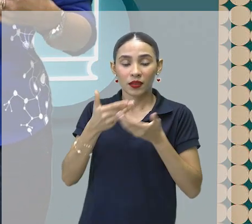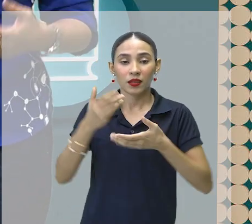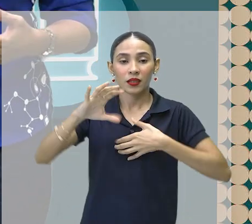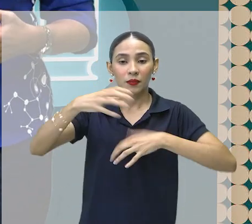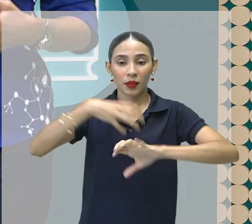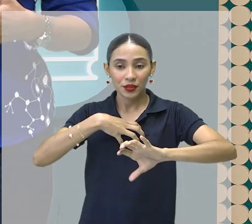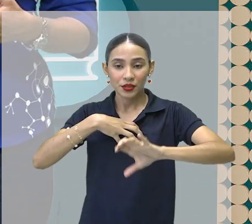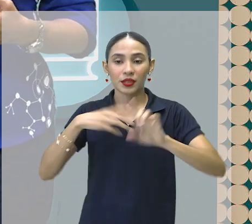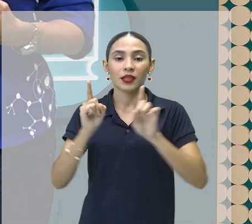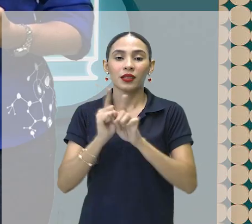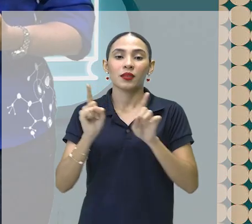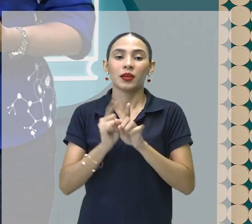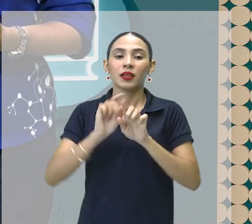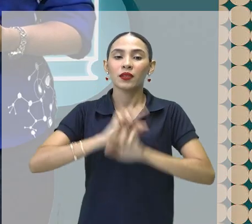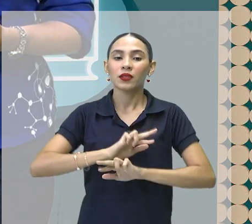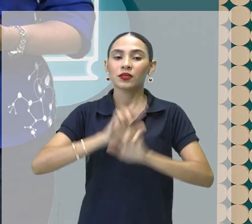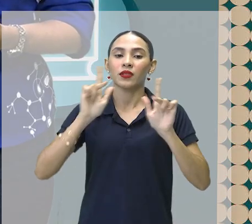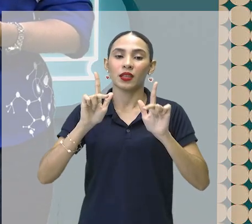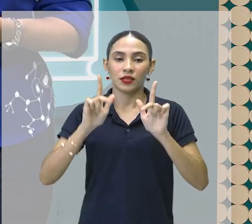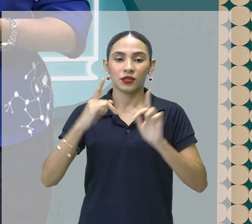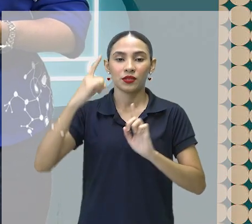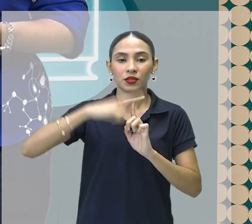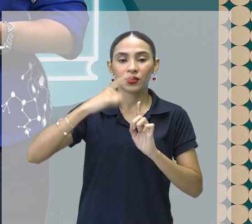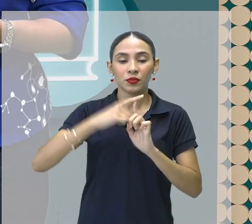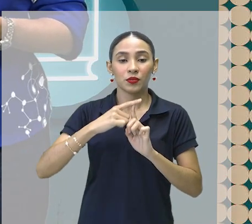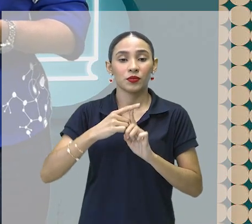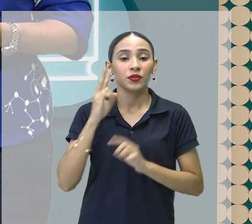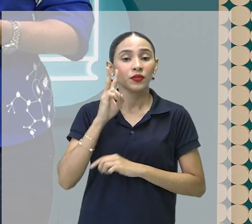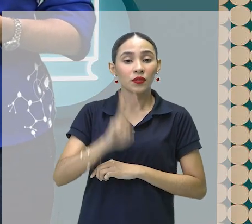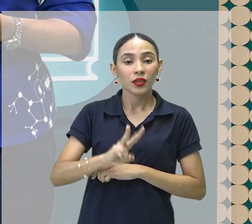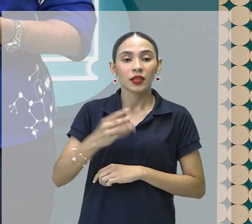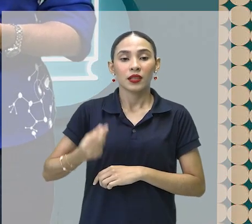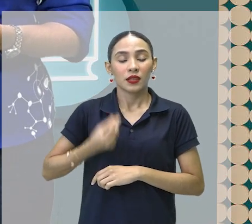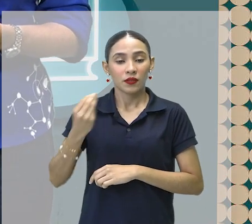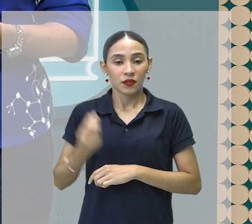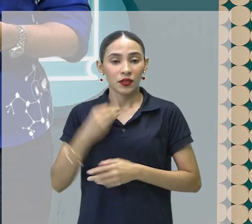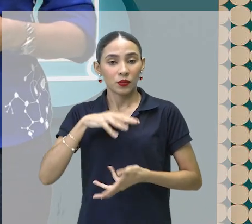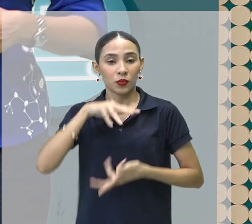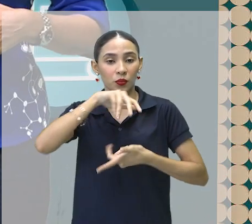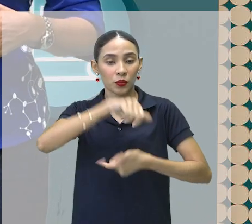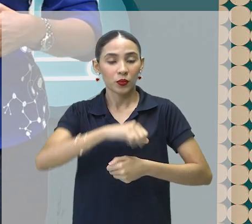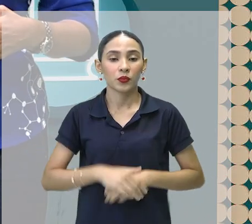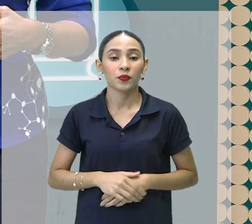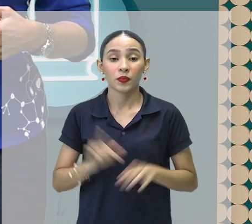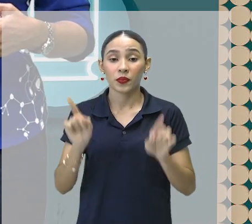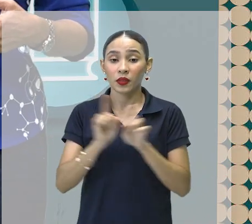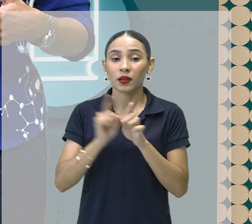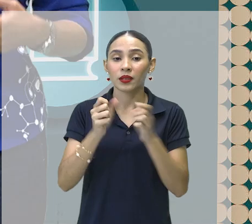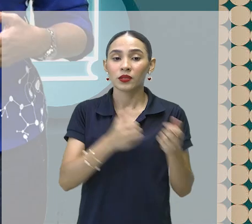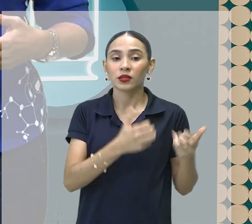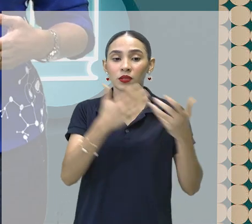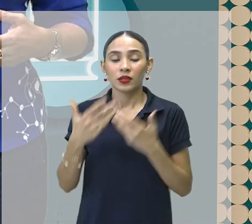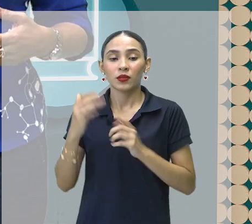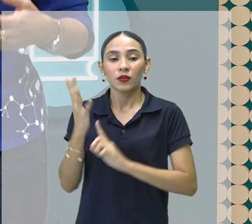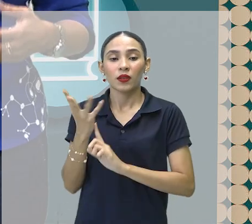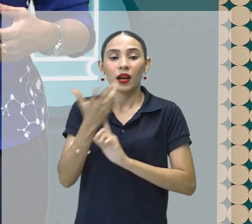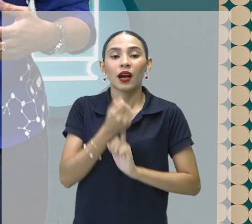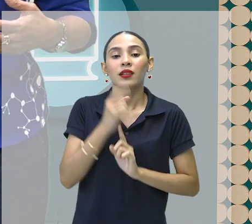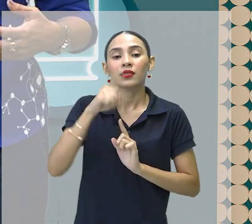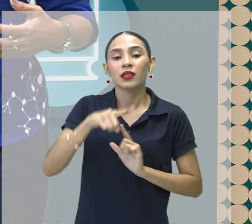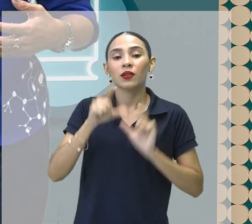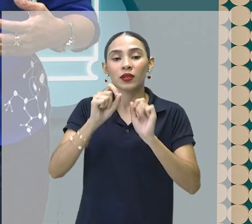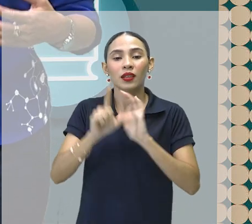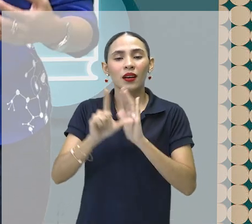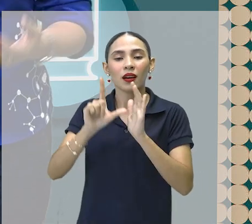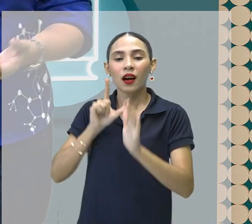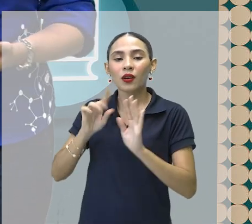empatia entre diferentes formas de ver e viver um mundo elas revelam que a arte é, antes